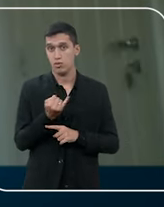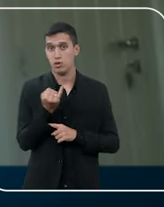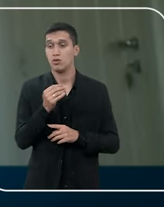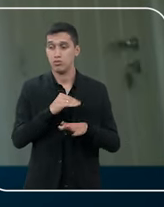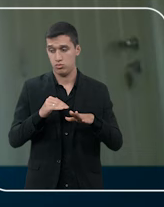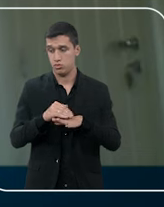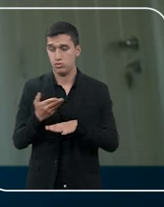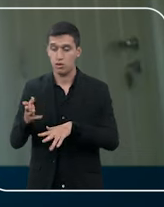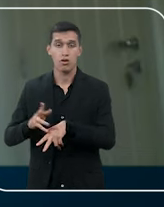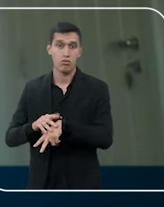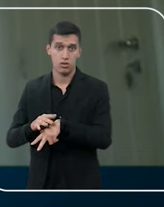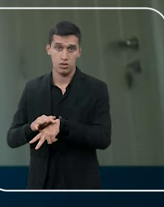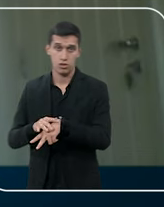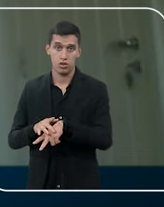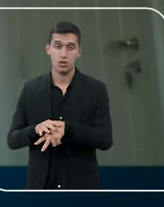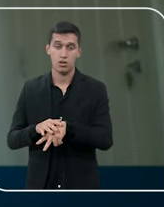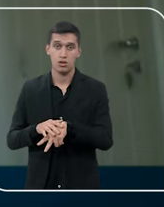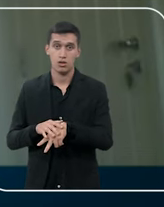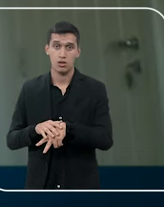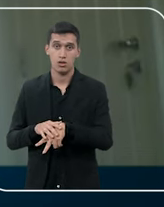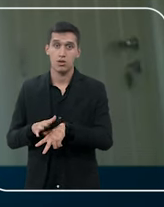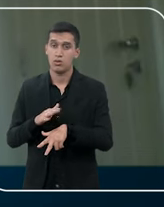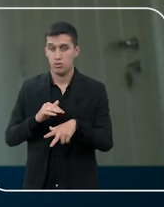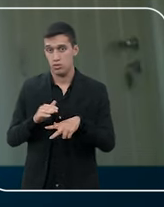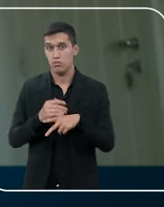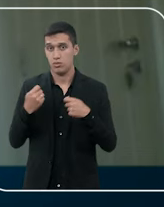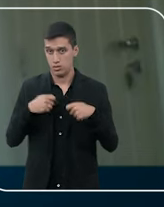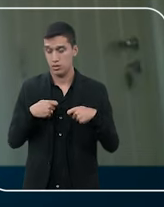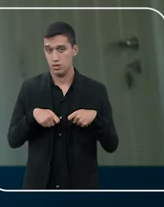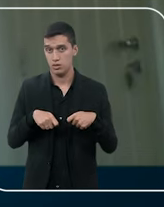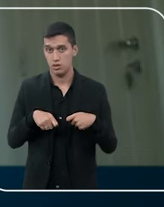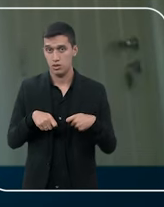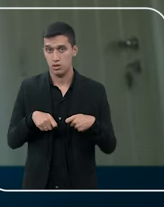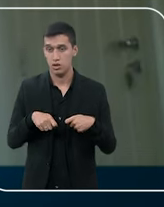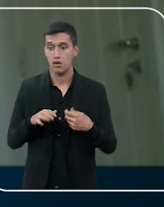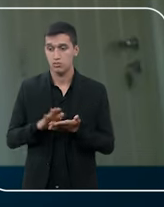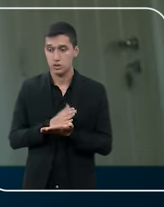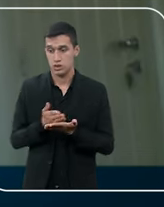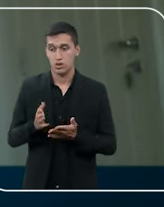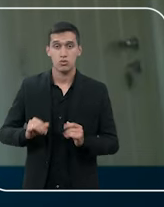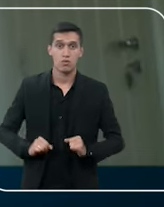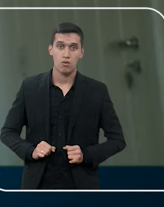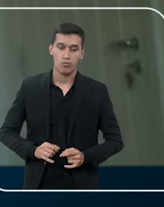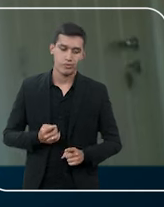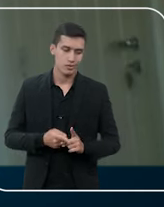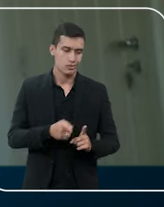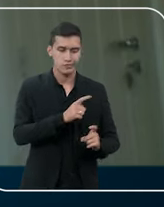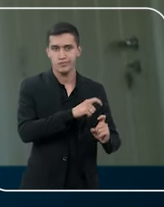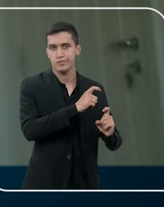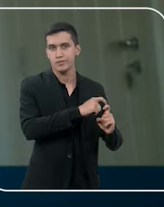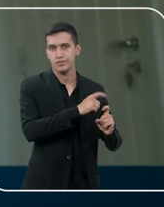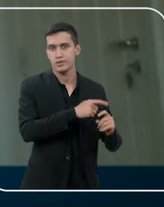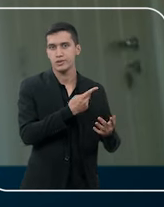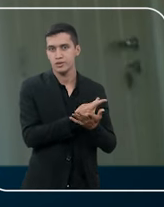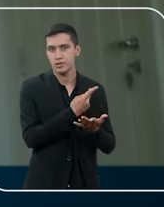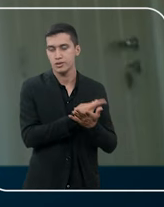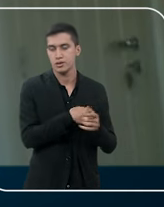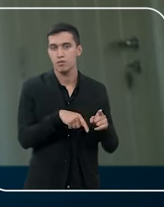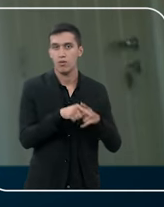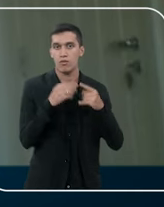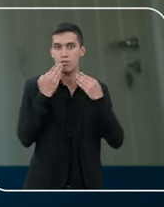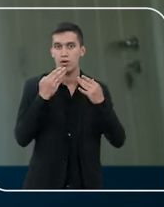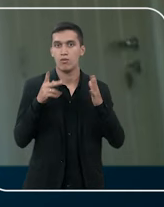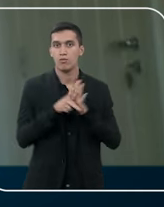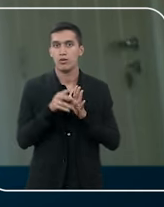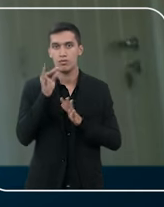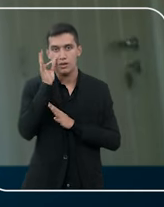pacientes, os pacientes, no caso, né, que sofreram aí pelo erro médico, também a prova testemunhal.